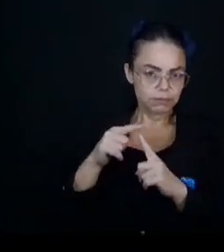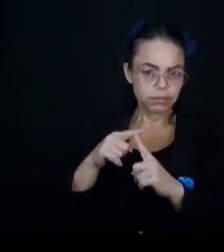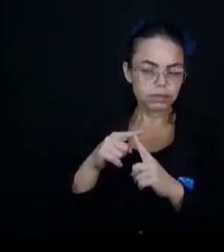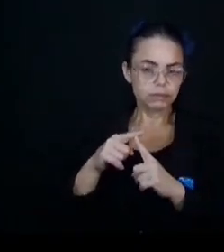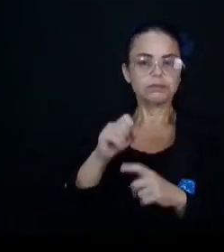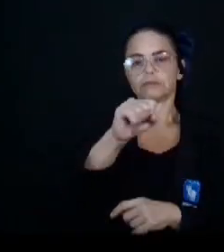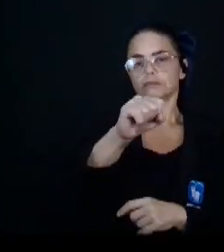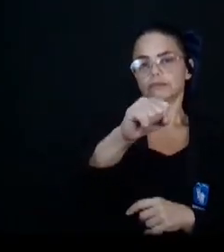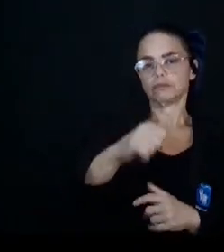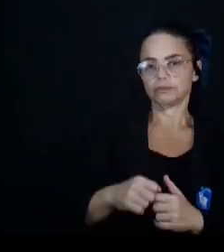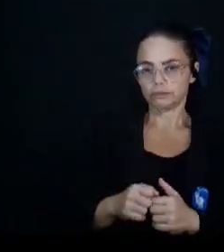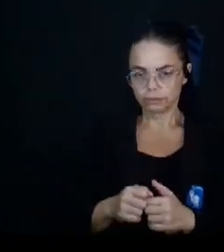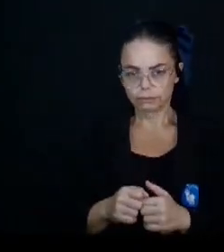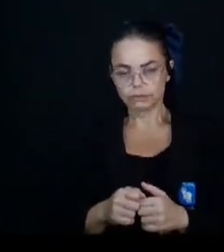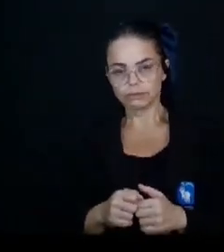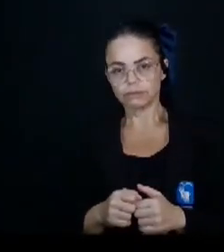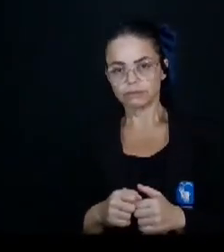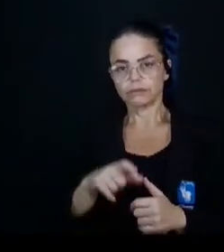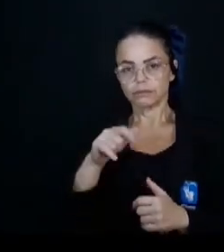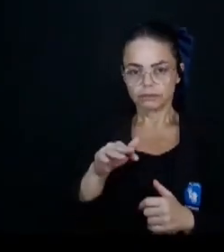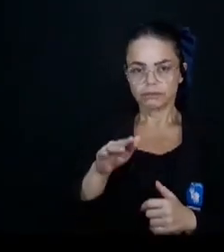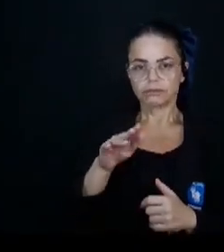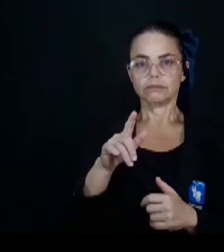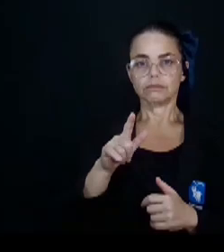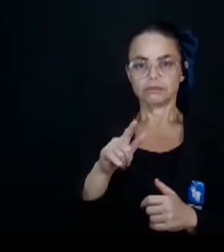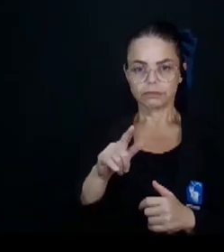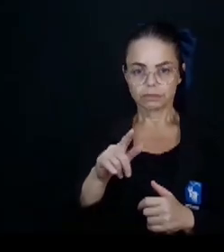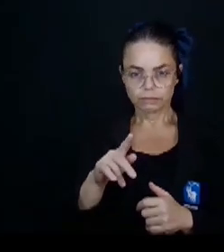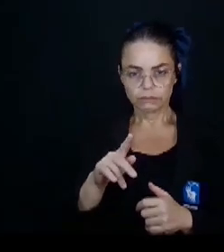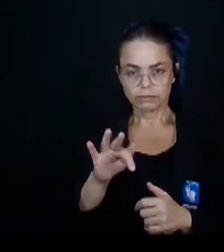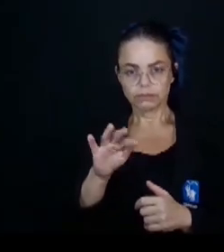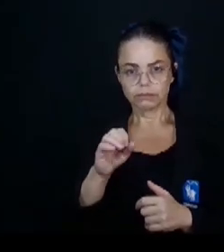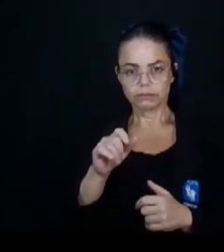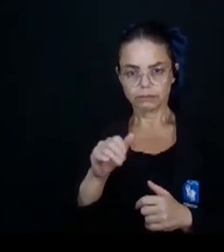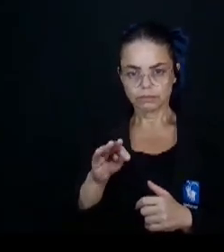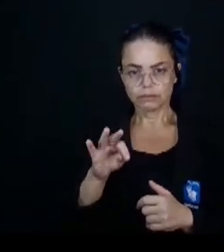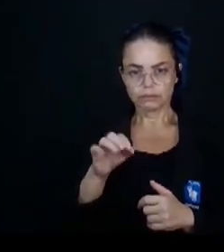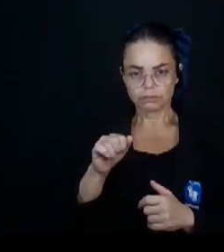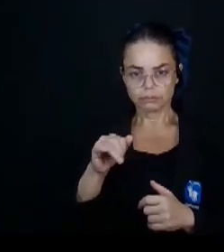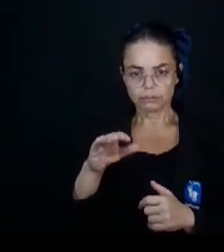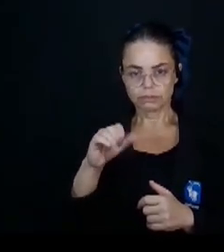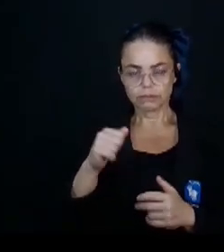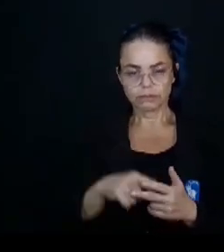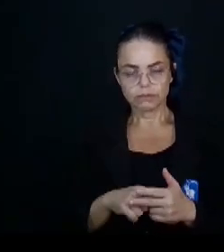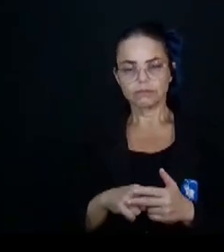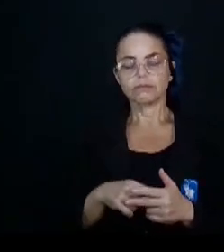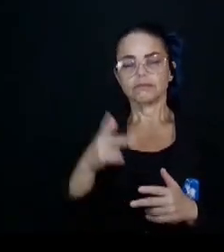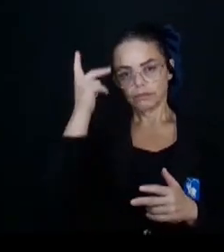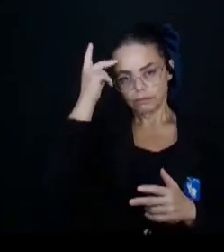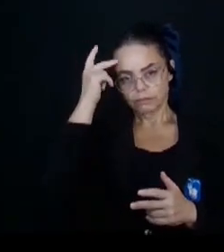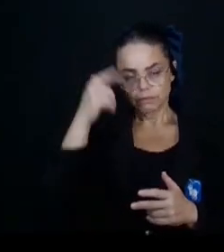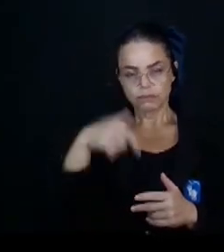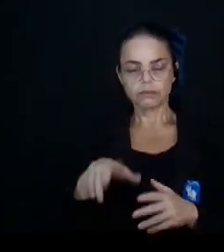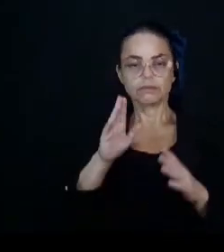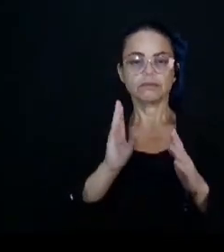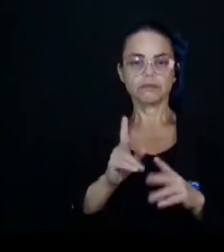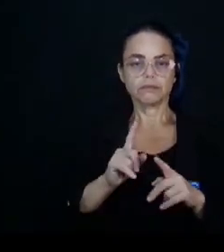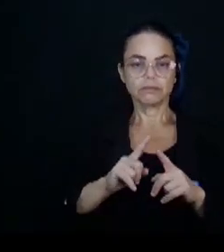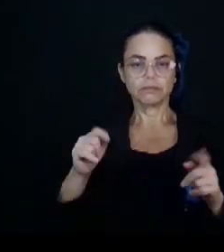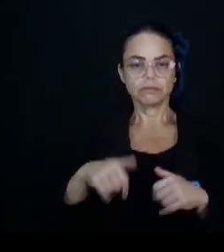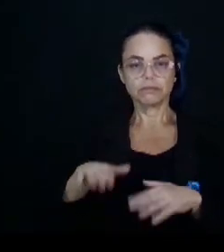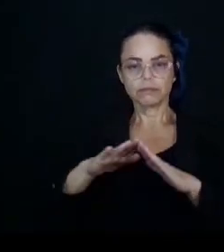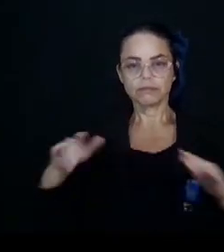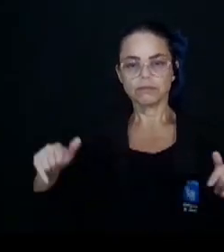leucemia linfoblástica aguda, ela é mais comum em crianças do que em adultos, mas as leucemias crônicas, elas são